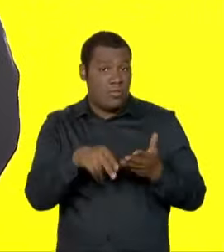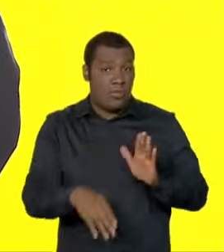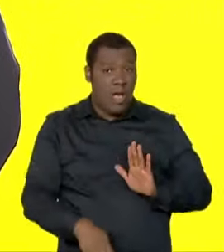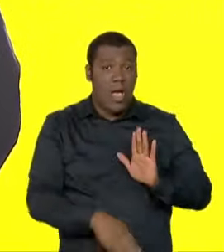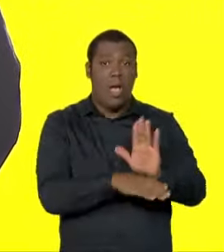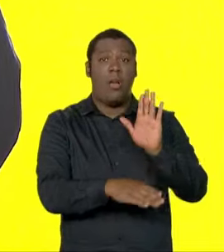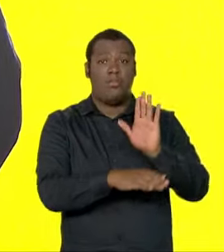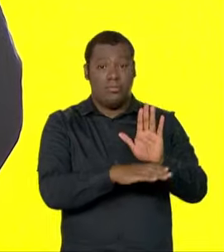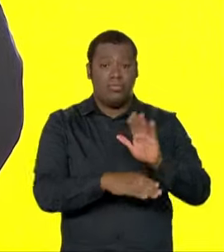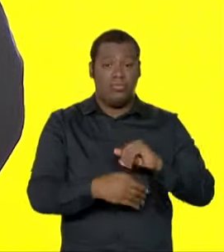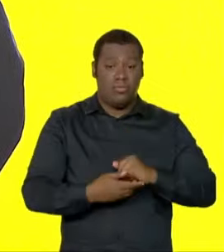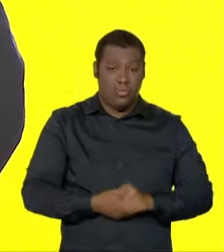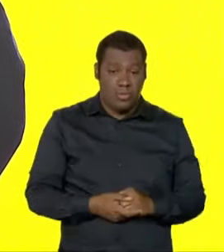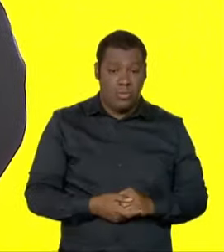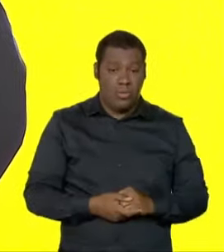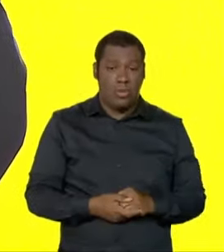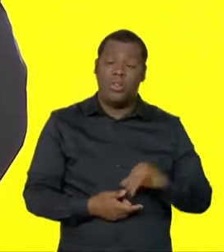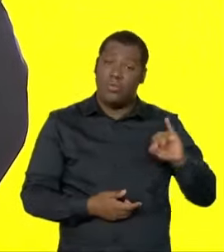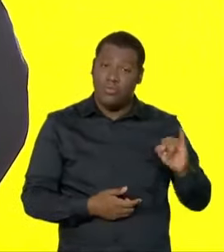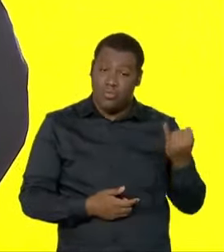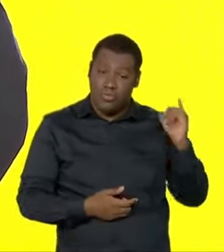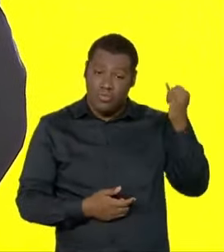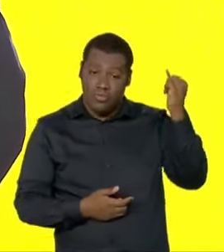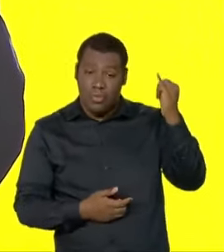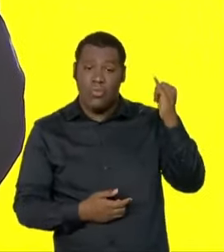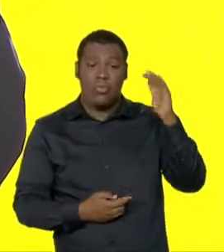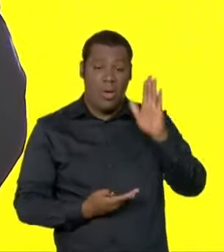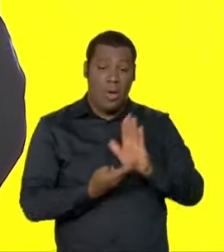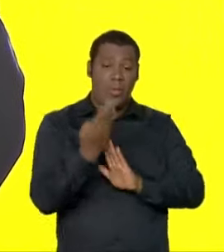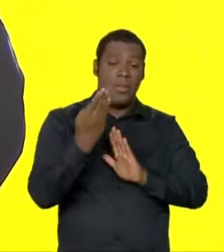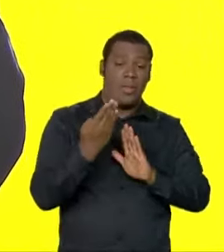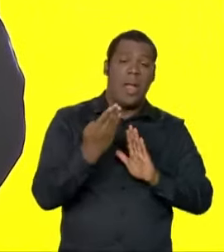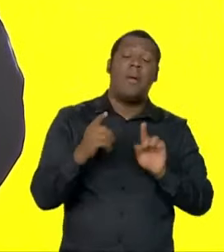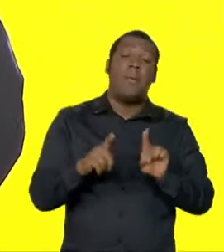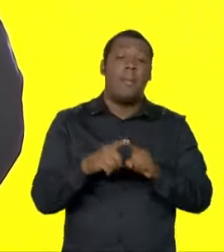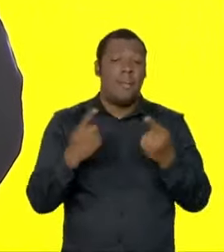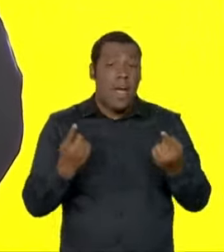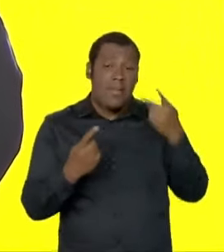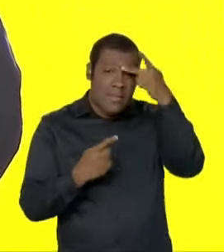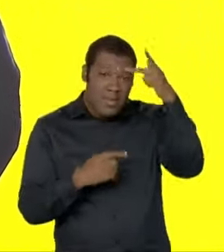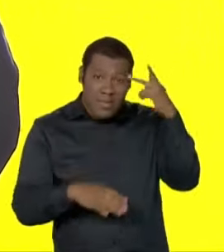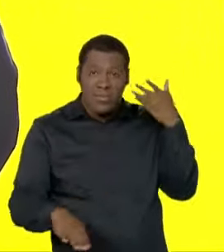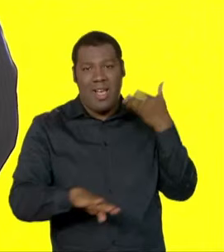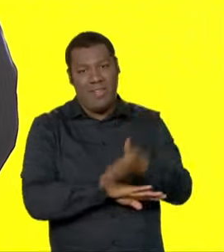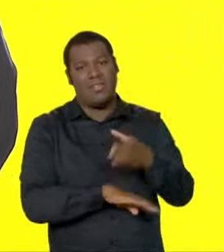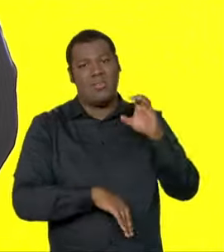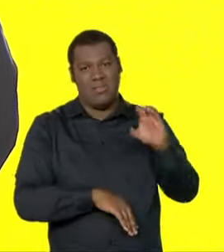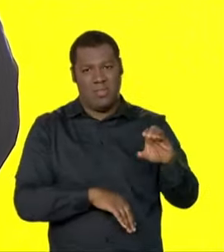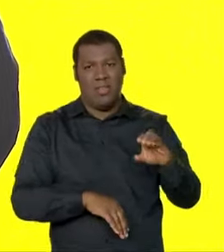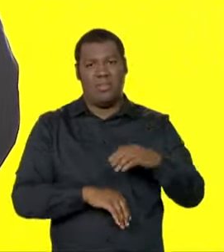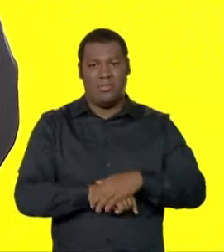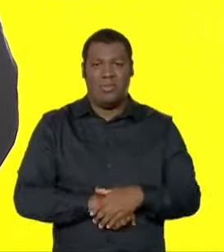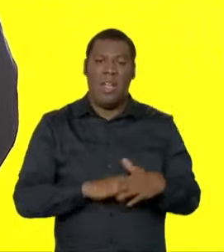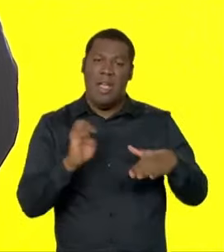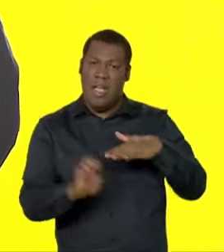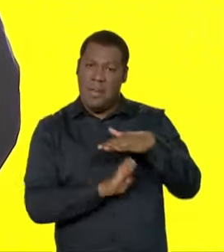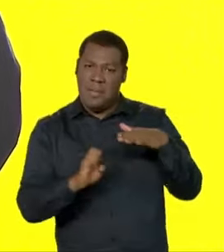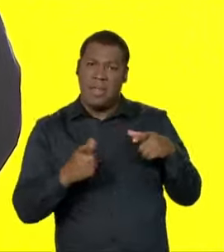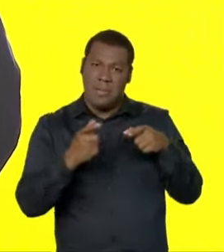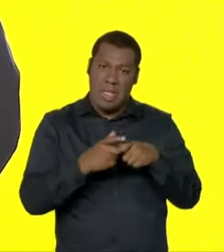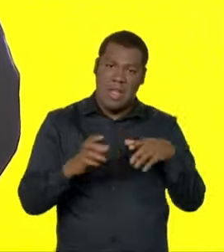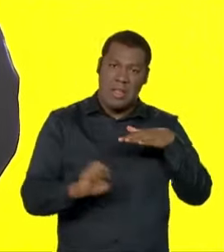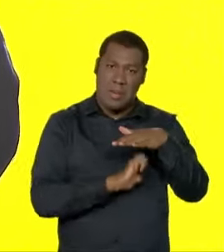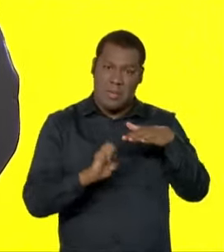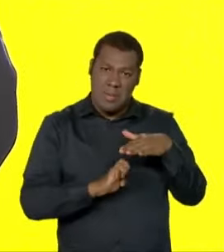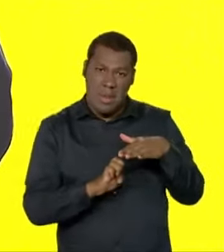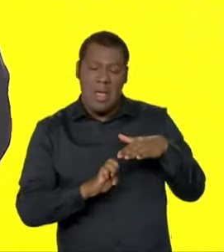são extremamente elevados, penaliza muitas pessoas, eles vão ter um acesso a um nível de crédito melhor. Todos eles, o pequeno empreendedor, o médio